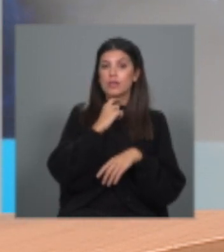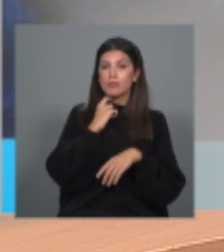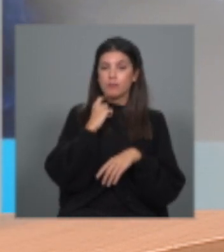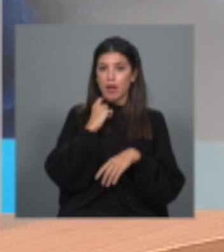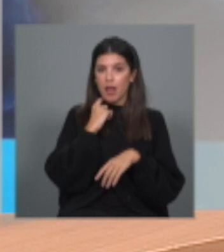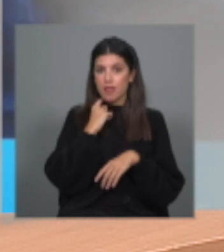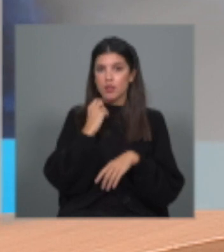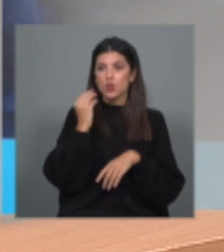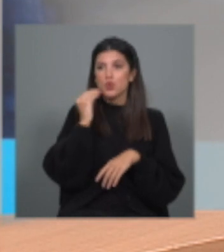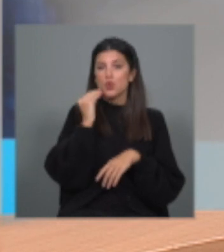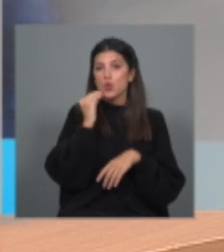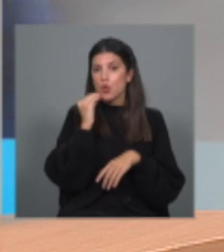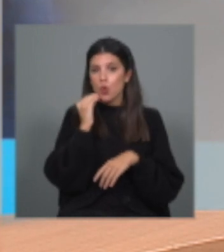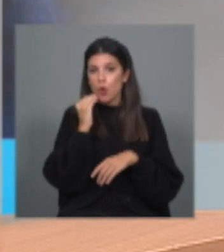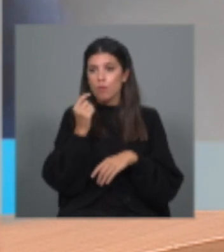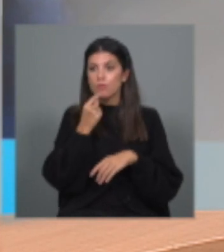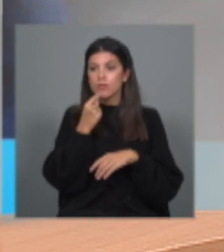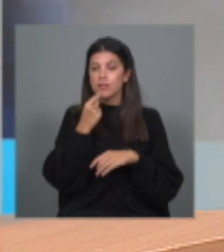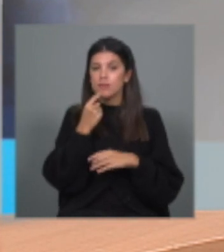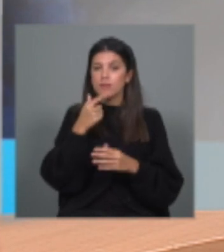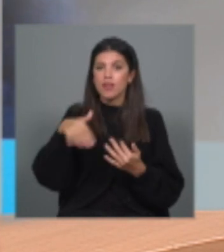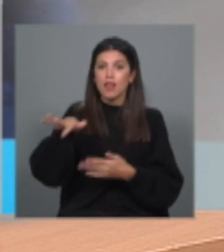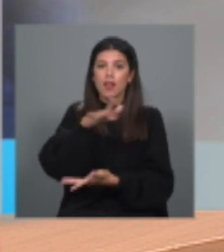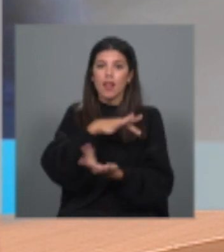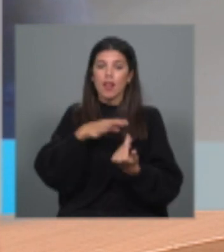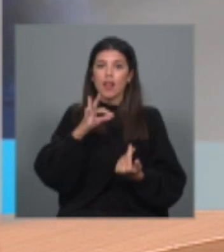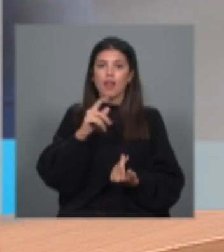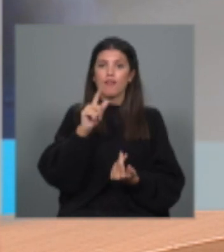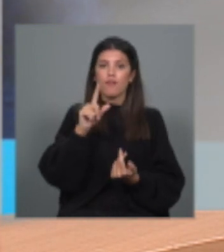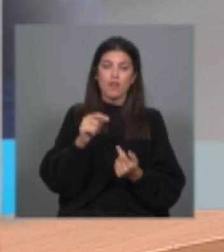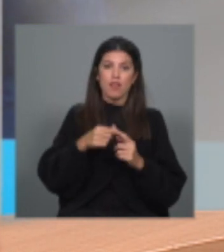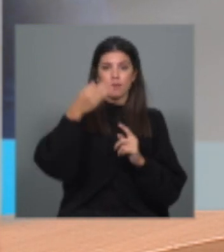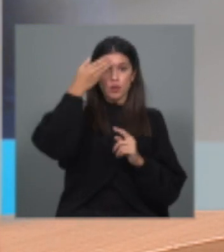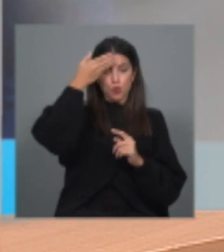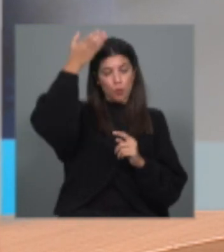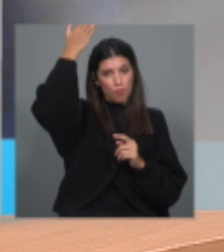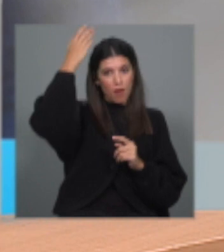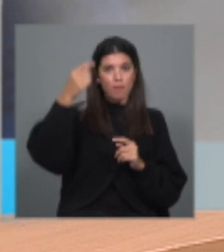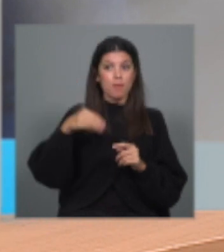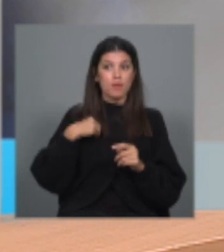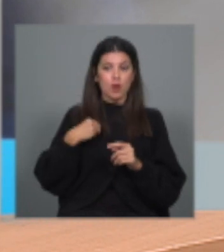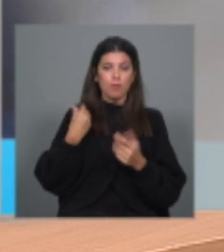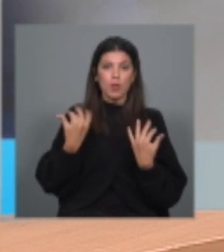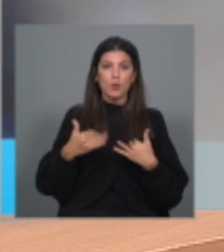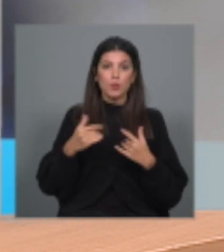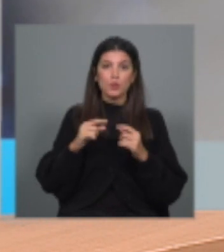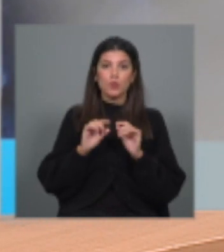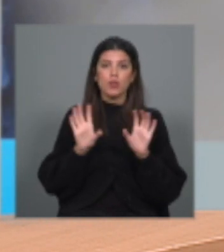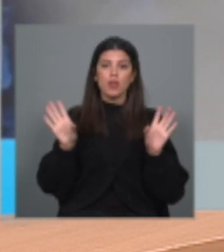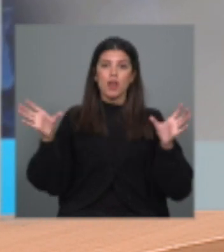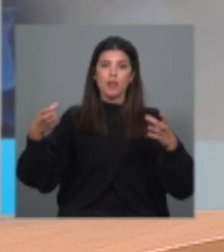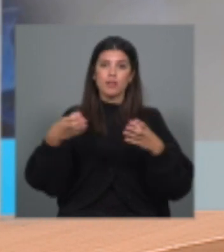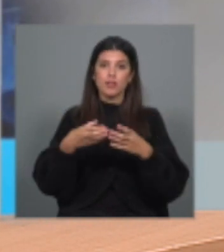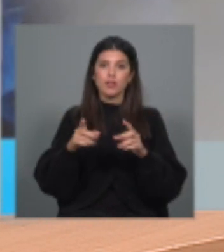da fé comunitária que é a fé cristã. O Papa Francisco é muito preocupado em que, de facto, a dimensão comunitária, que ninguém